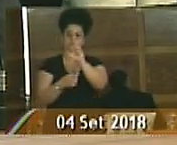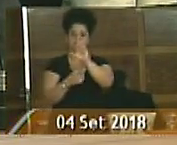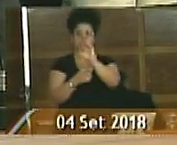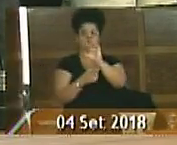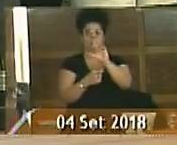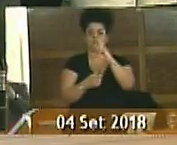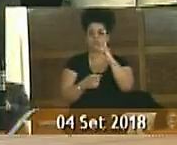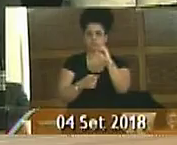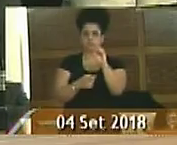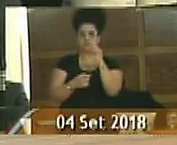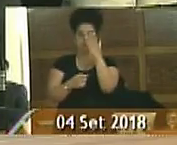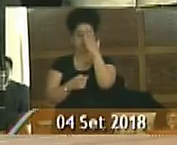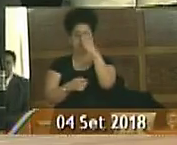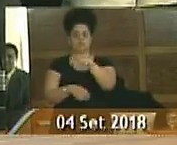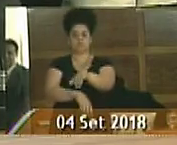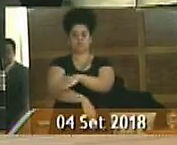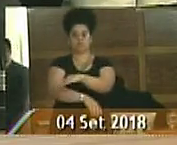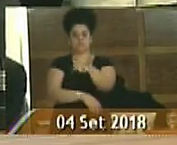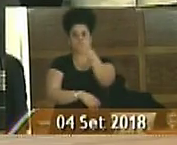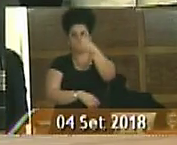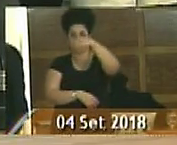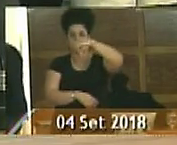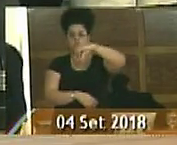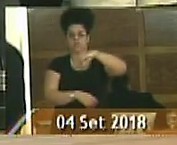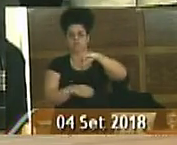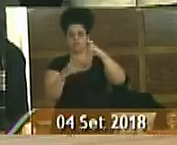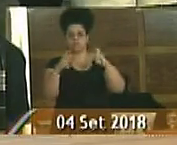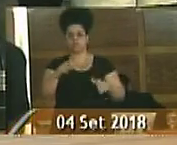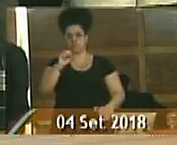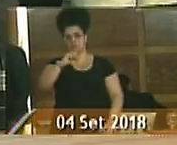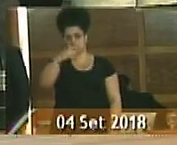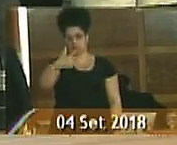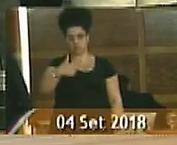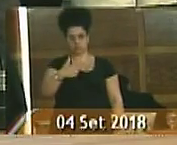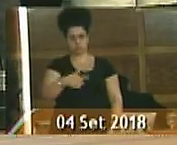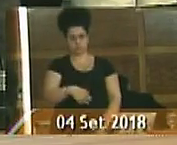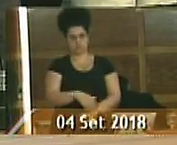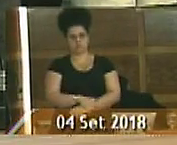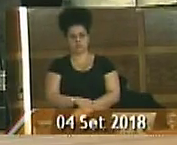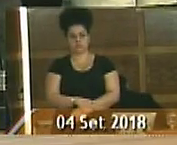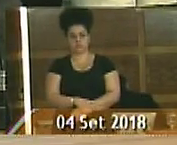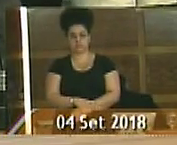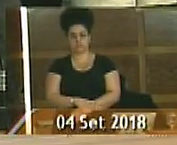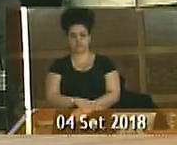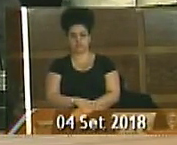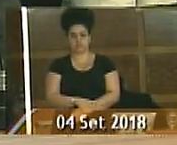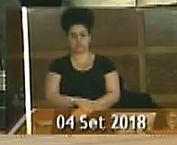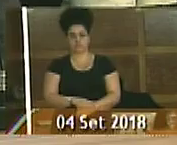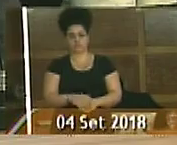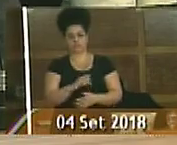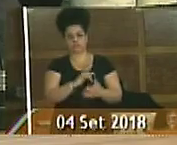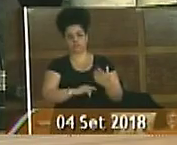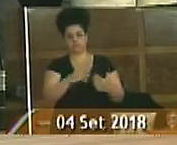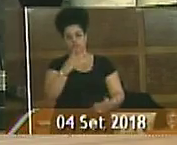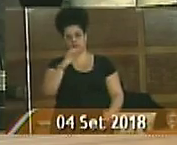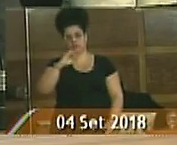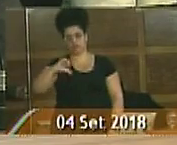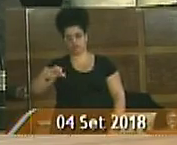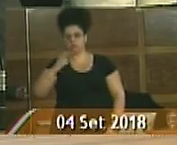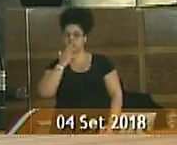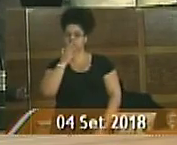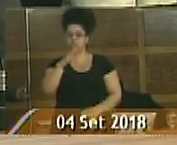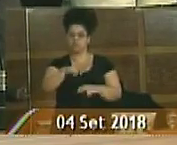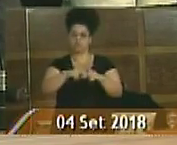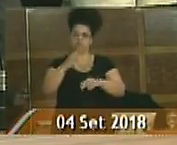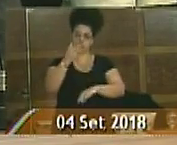Duarte, em frente à rua 19, bairro Monte Castelo. Requerimento 409, certificado da ausência da sessão ordinária no